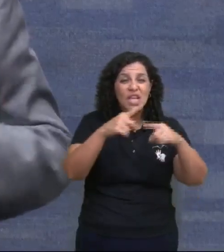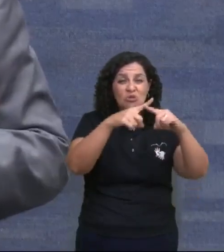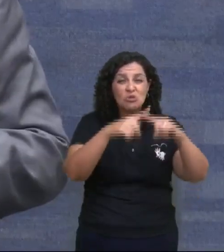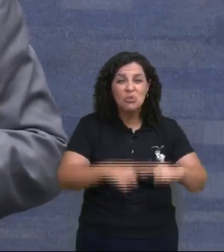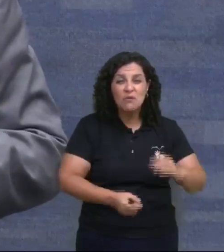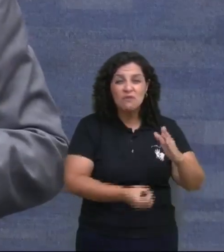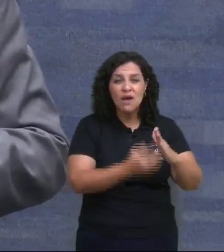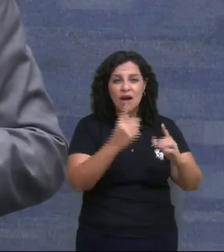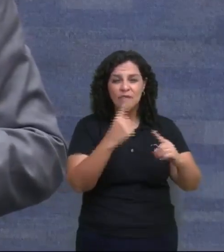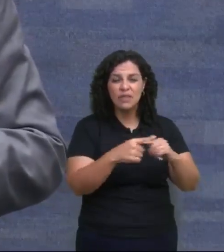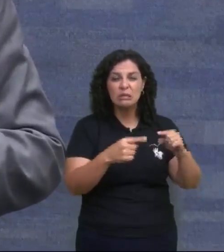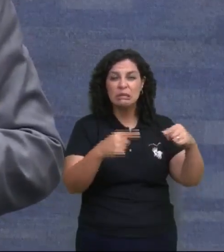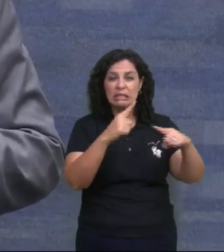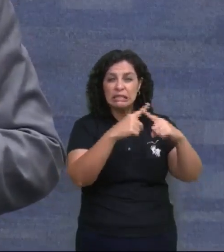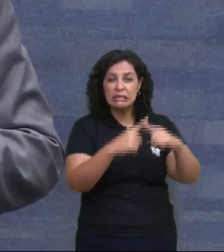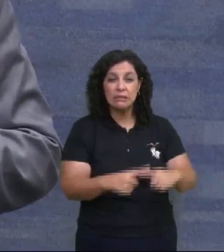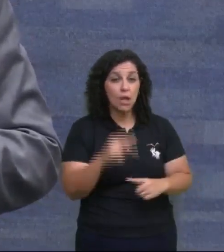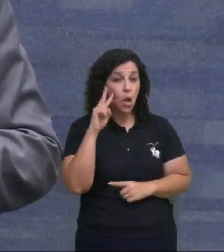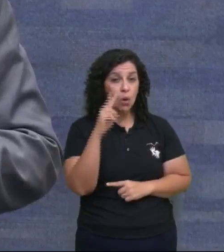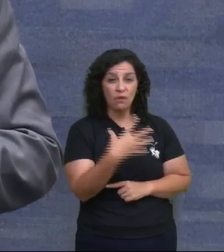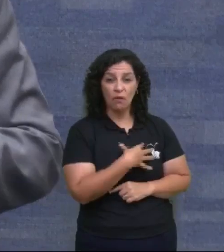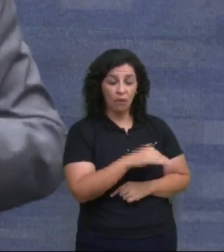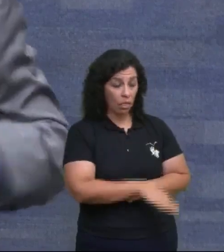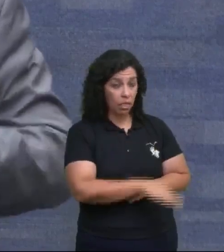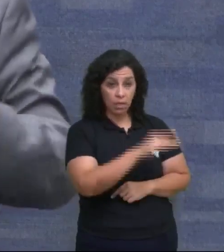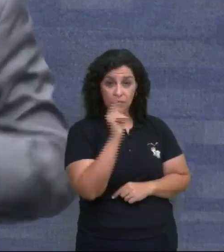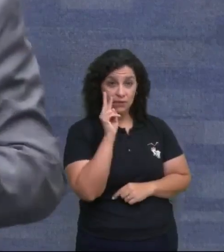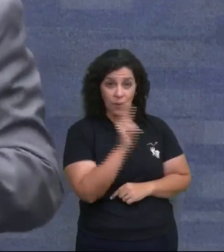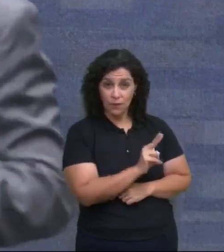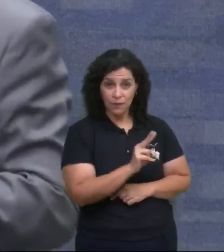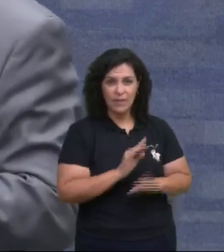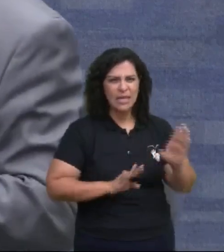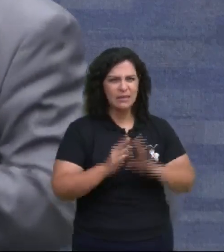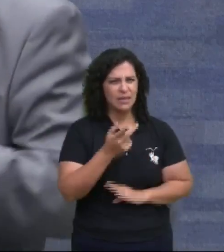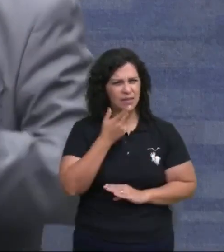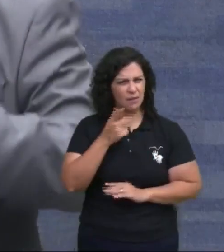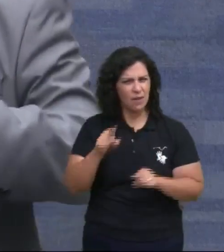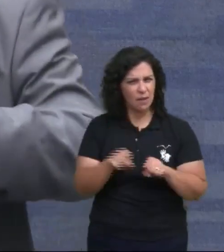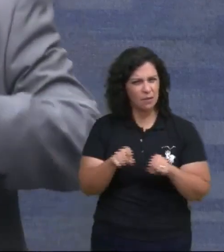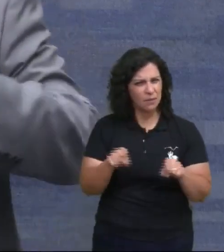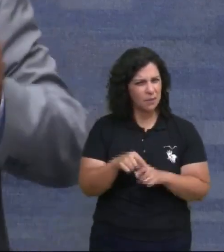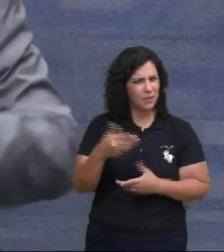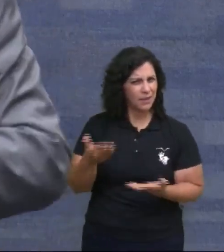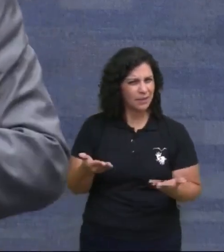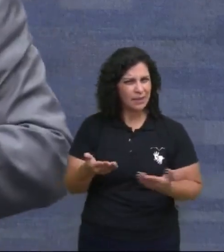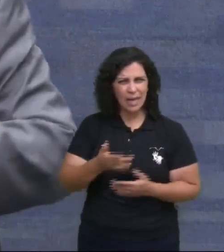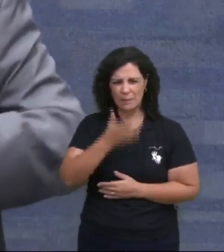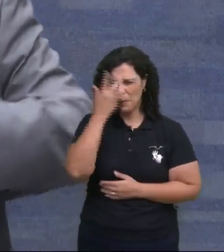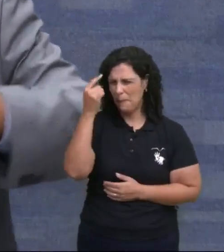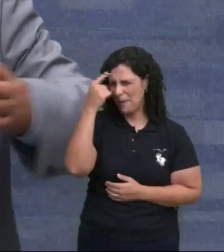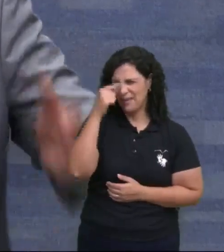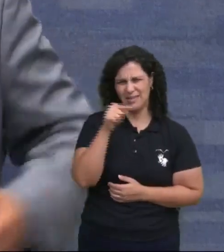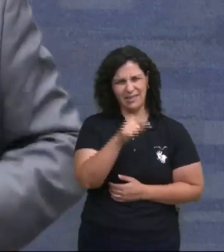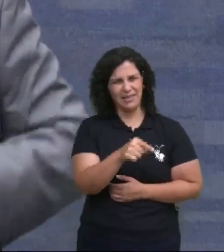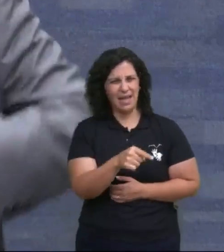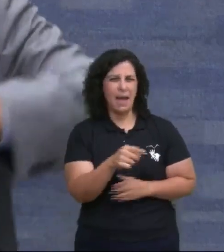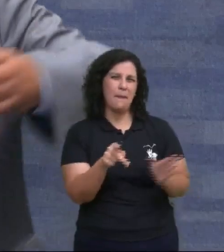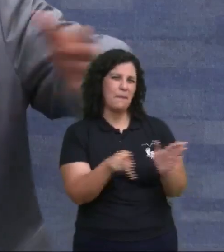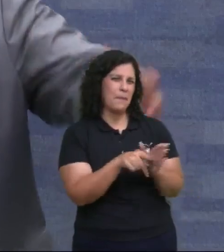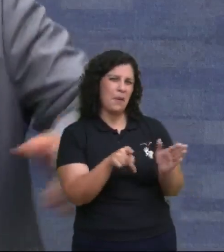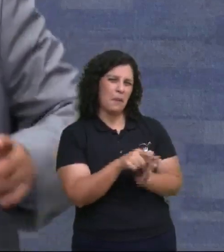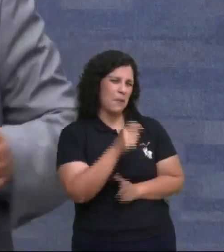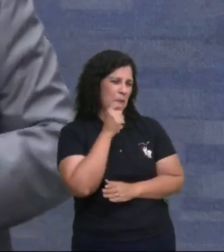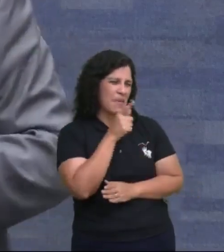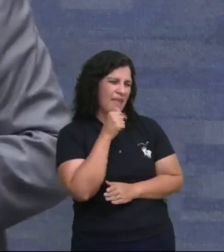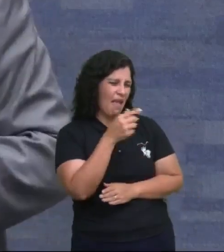várias eleições, eu não vi minhas filhas crescer. E muitas vezes, quando a gente fala, as pessoas acham que é demagogia, que é